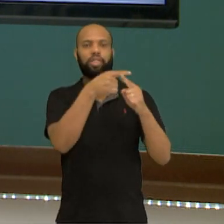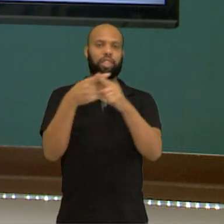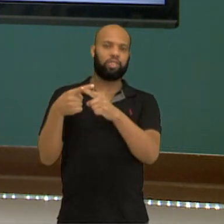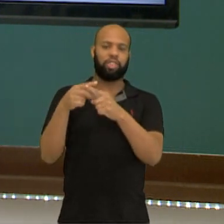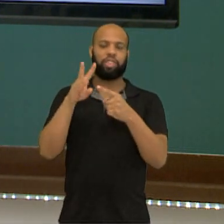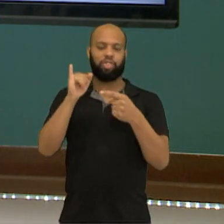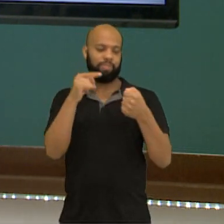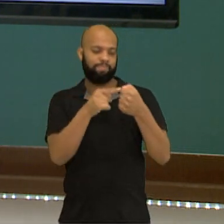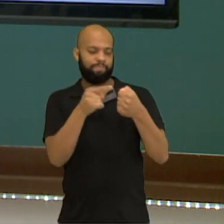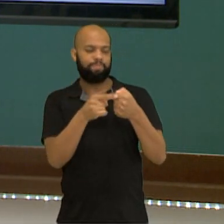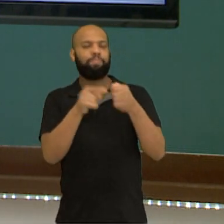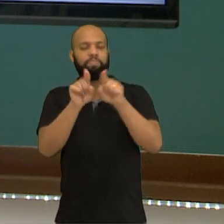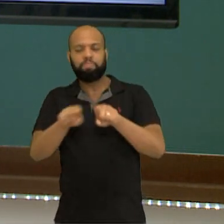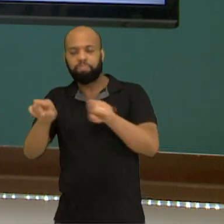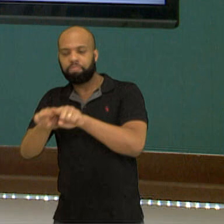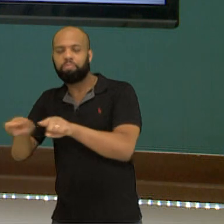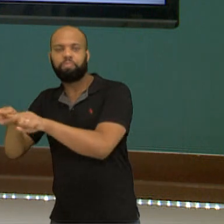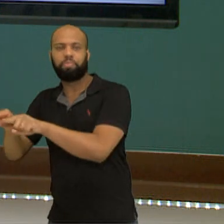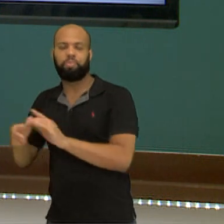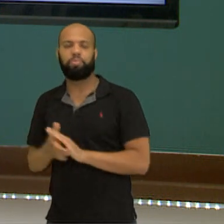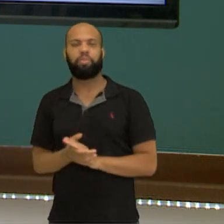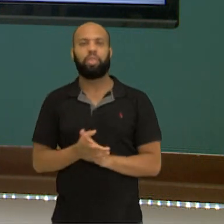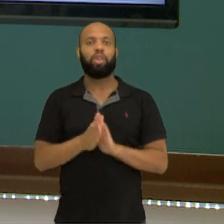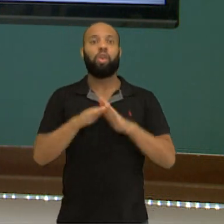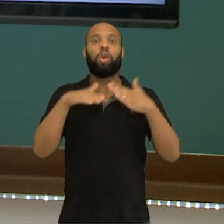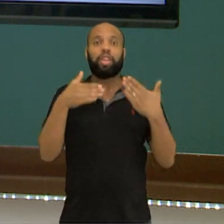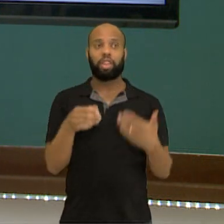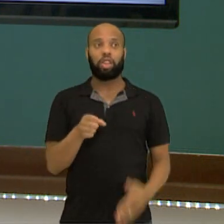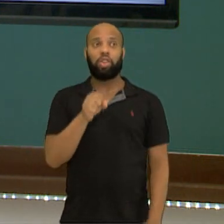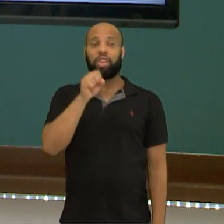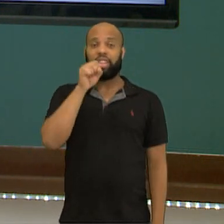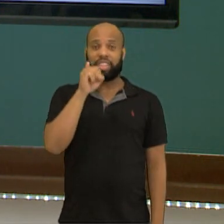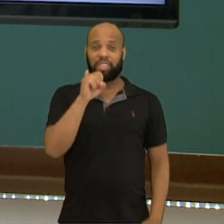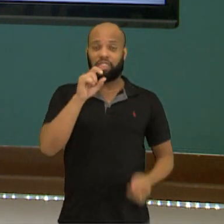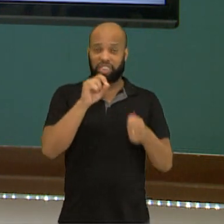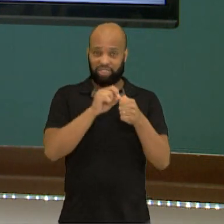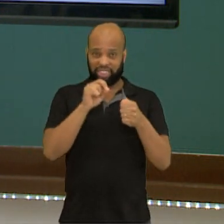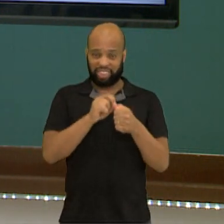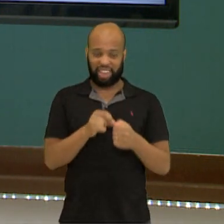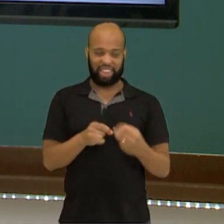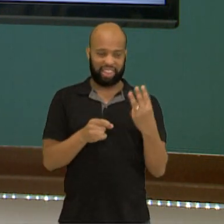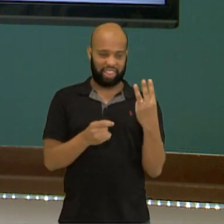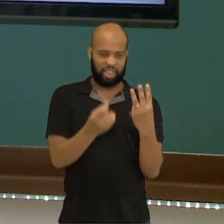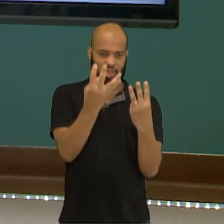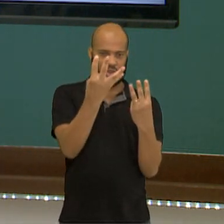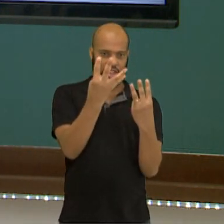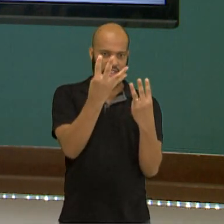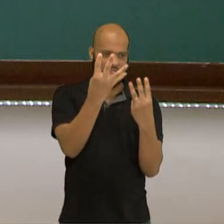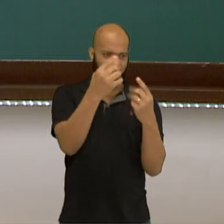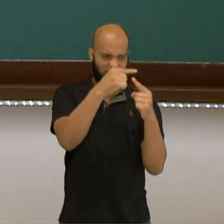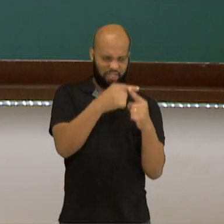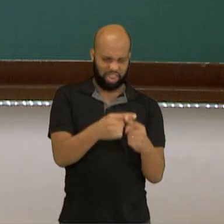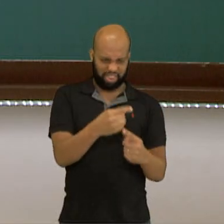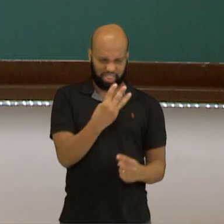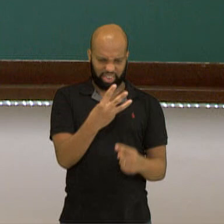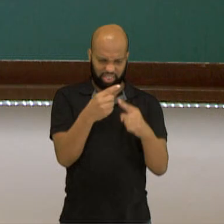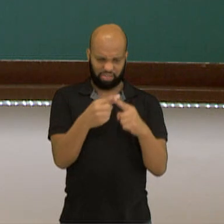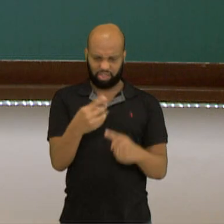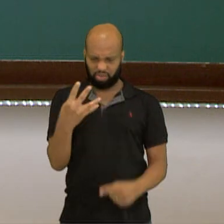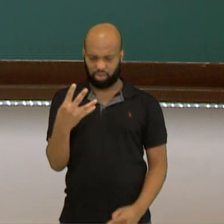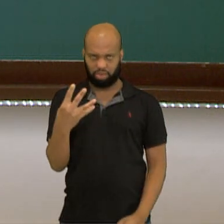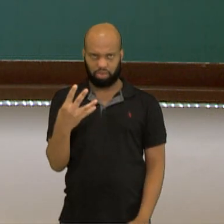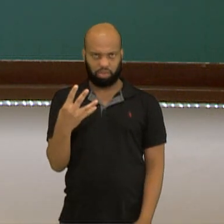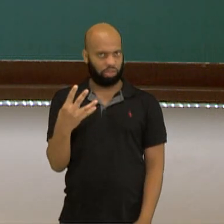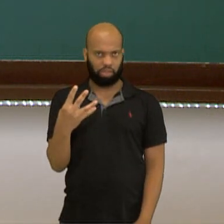se repete. Então, vai estar errado se eu fizer 3 vezes 4. Por quê? O